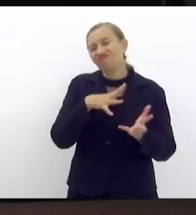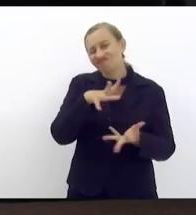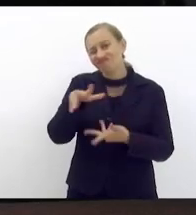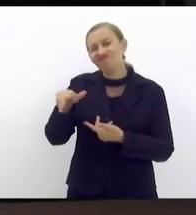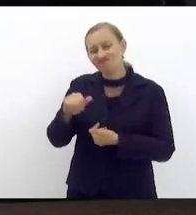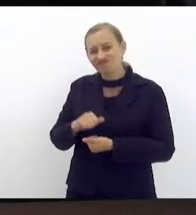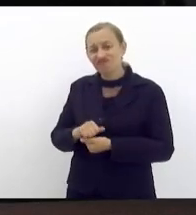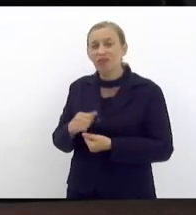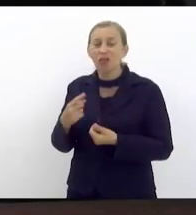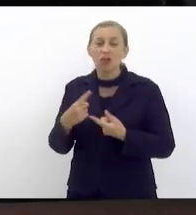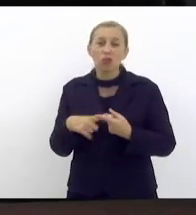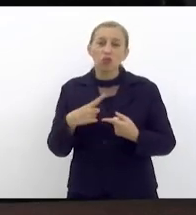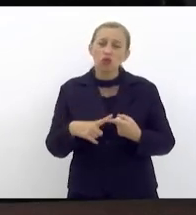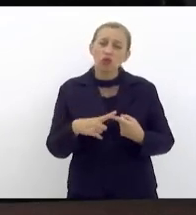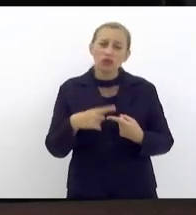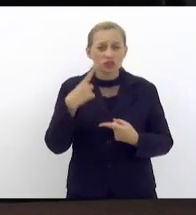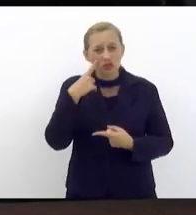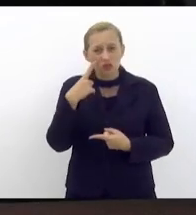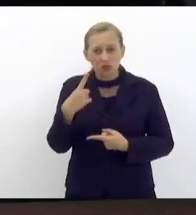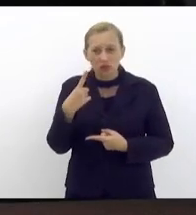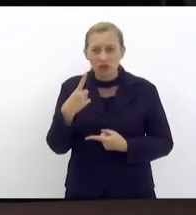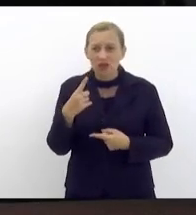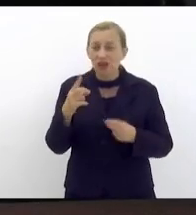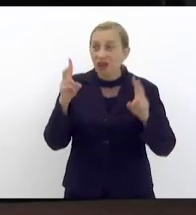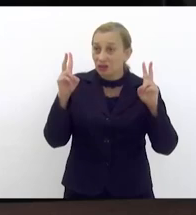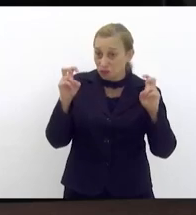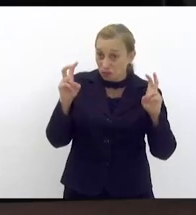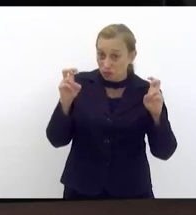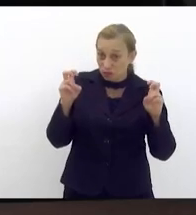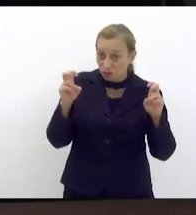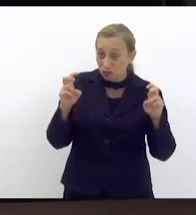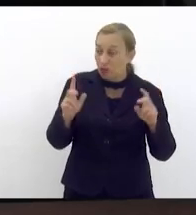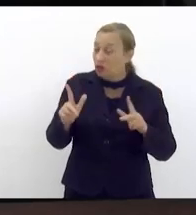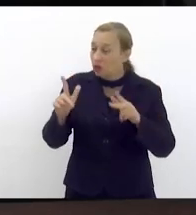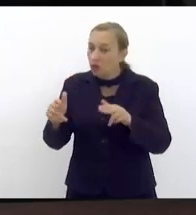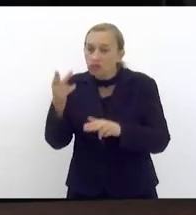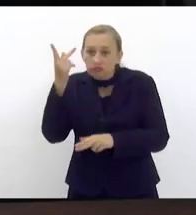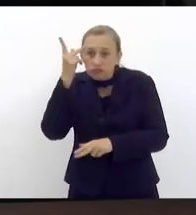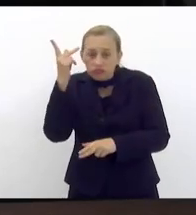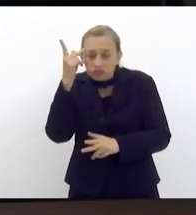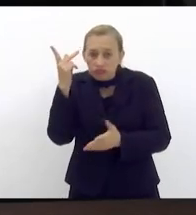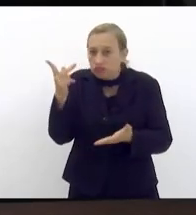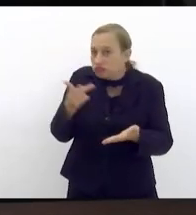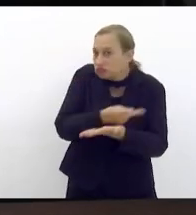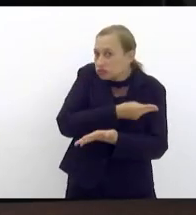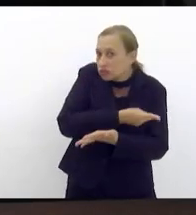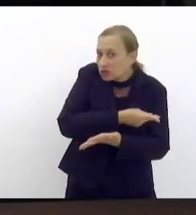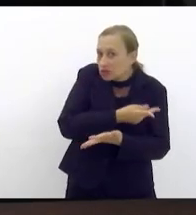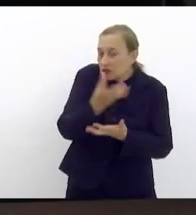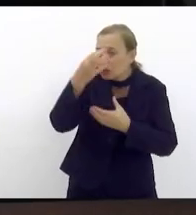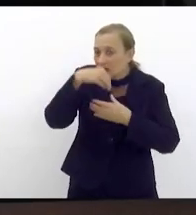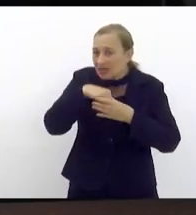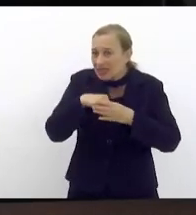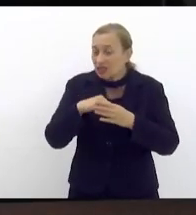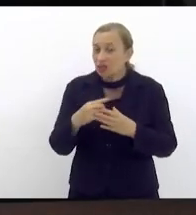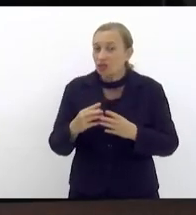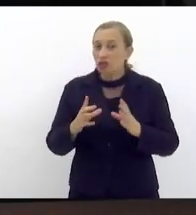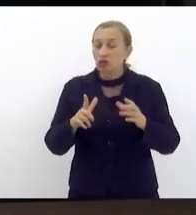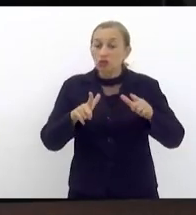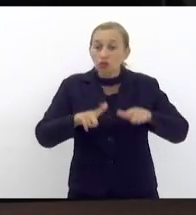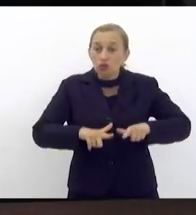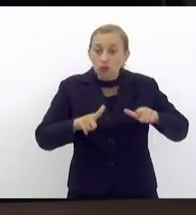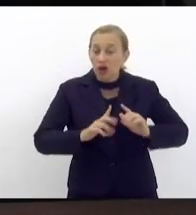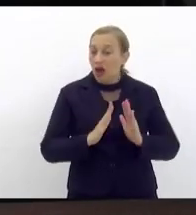porque quando a gente vê fatos como esses acontecerem dentro de uma unidade